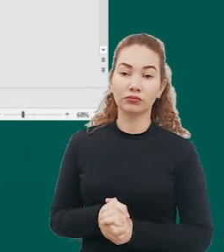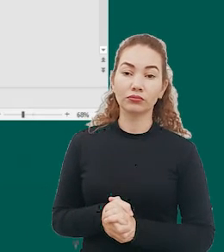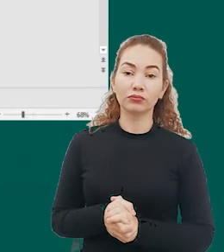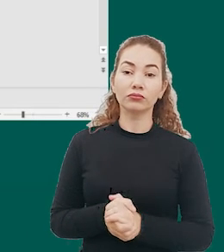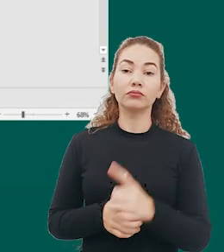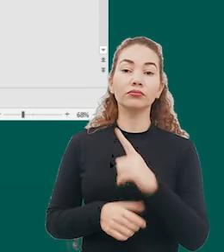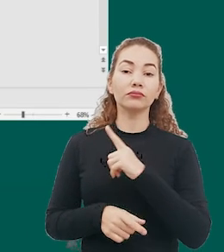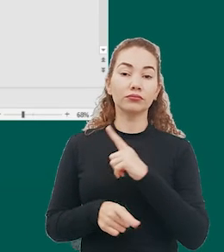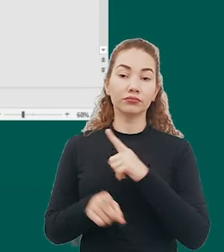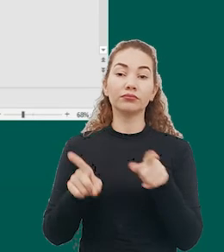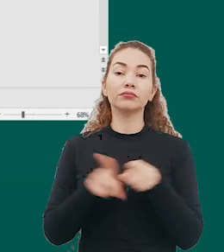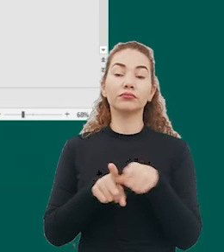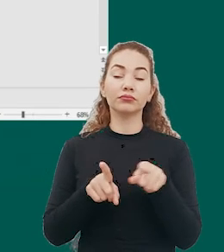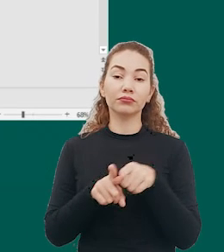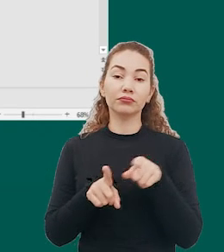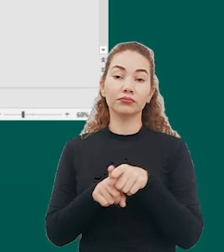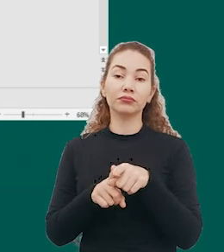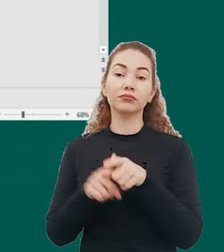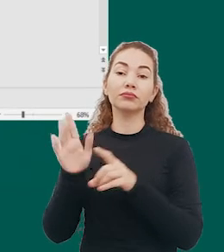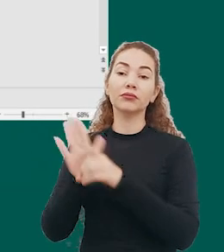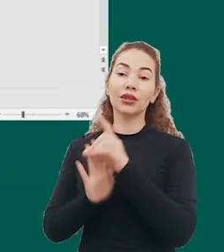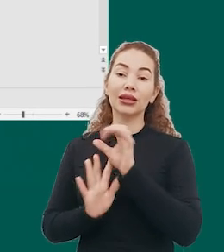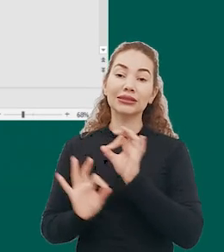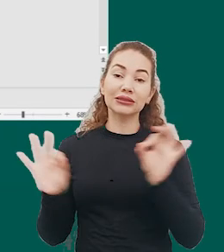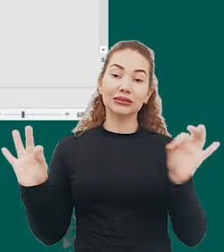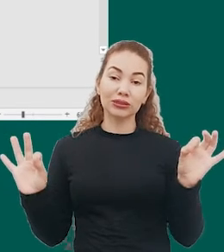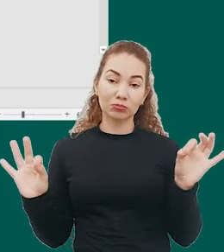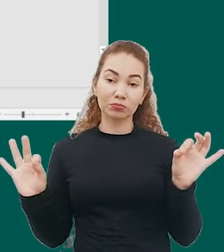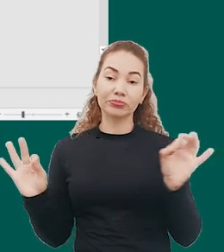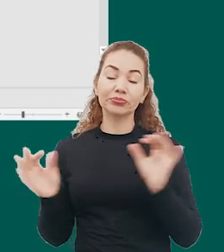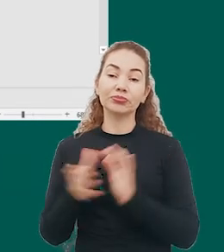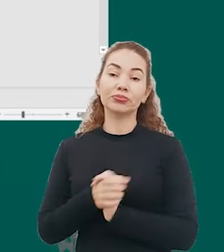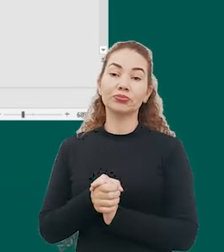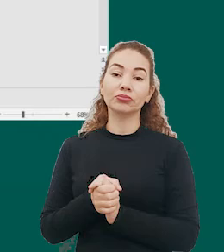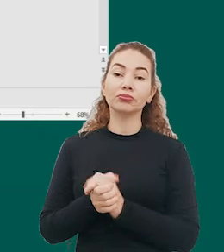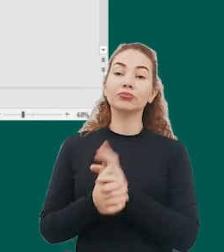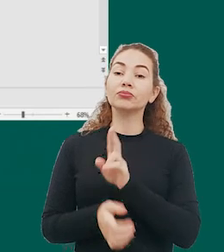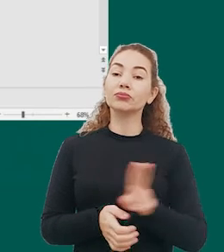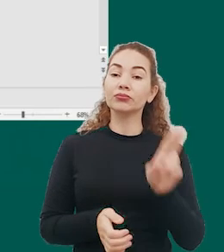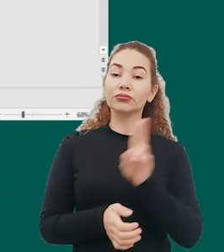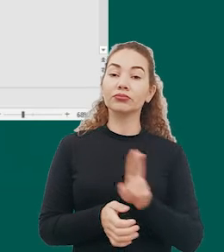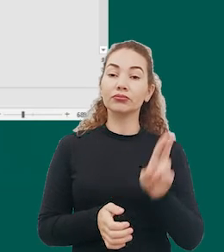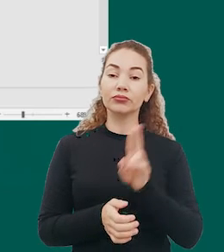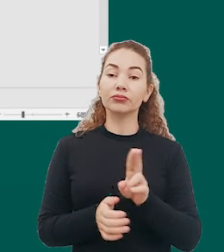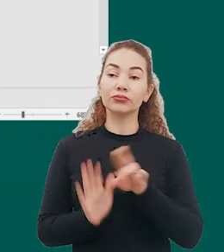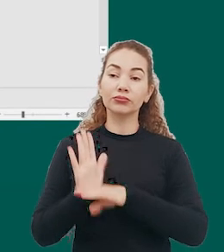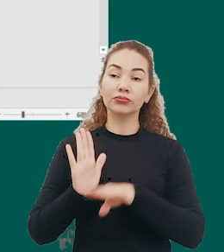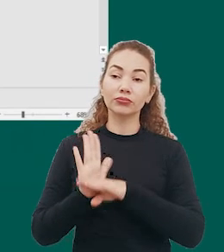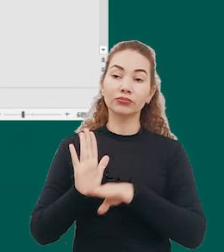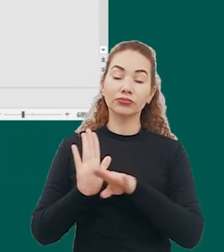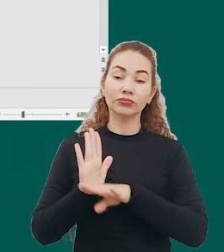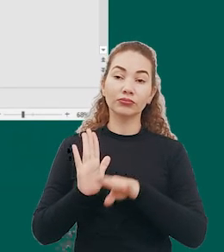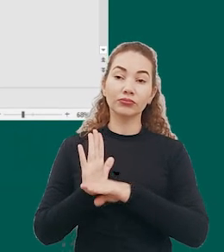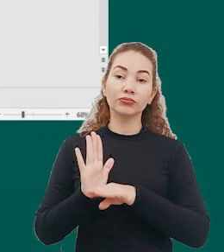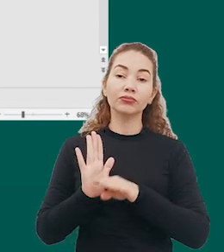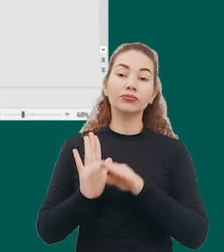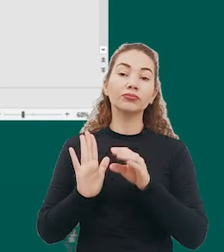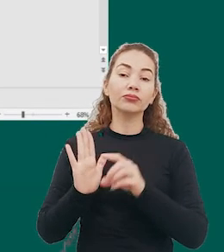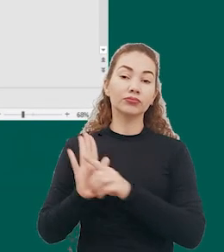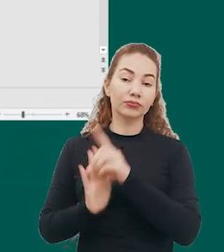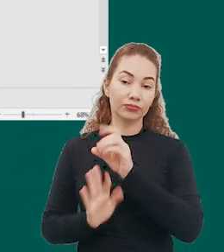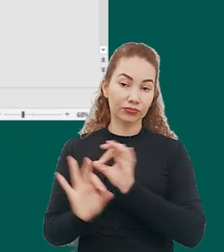Nós temos também a declaração simplificada. Quando nós utilizamos a dedução da declaração